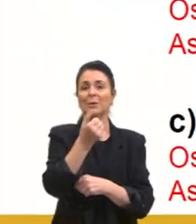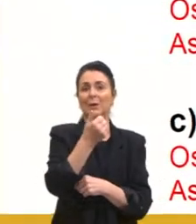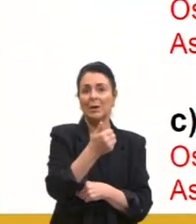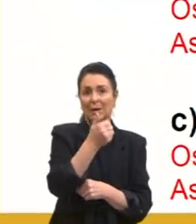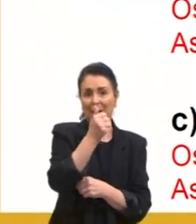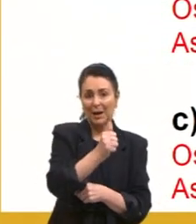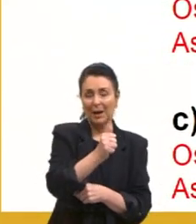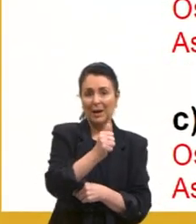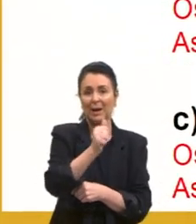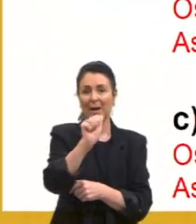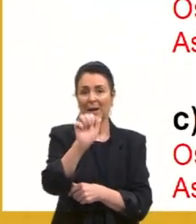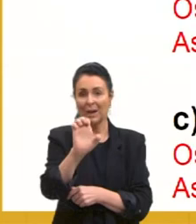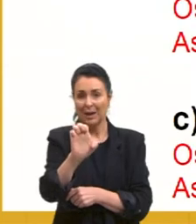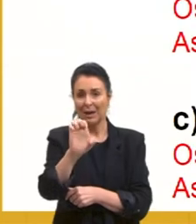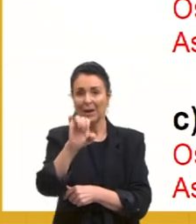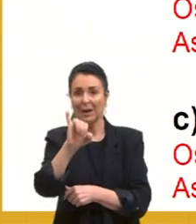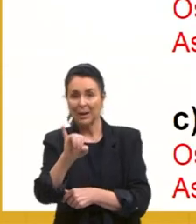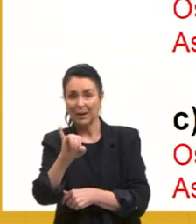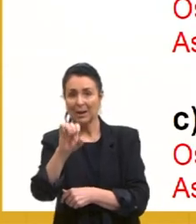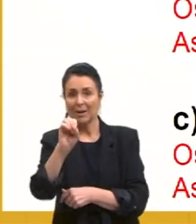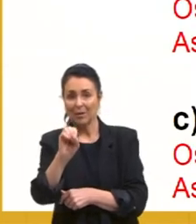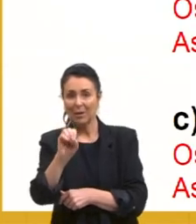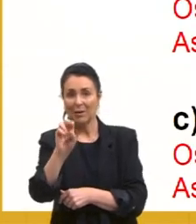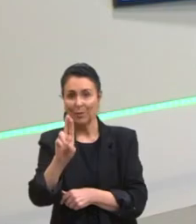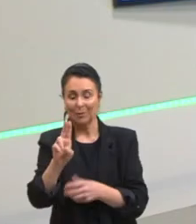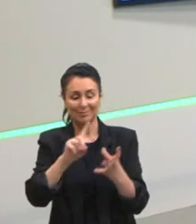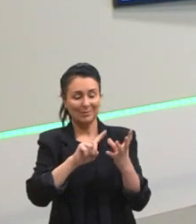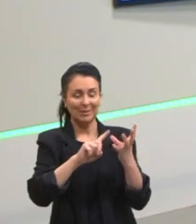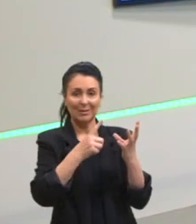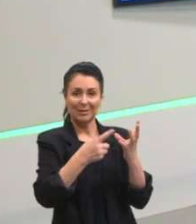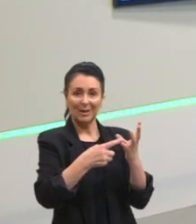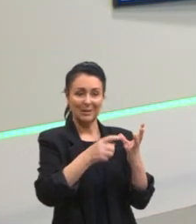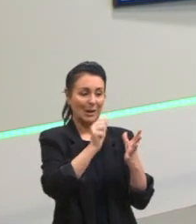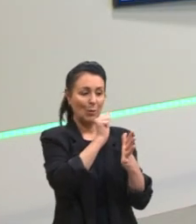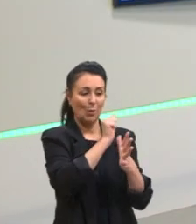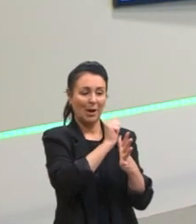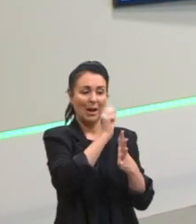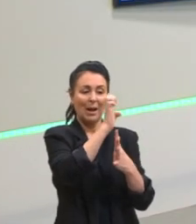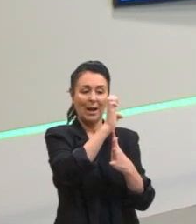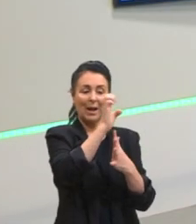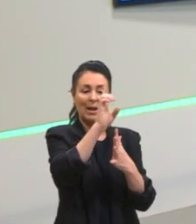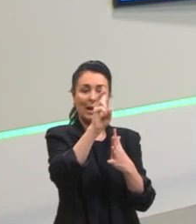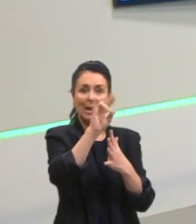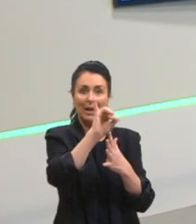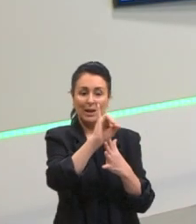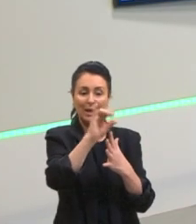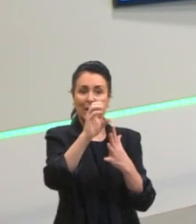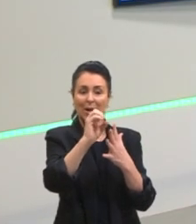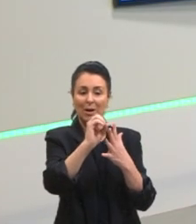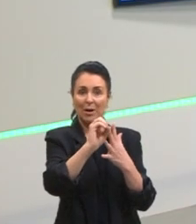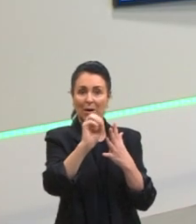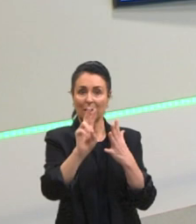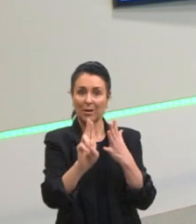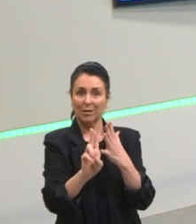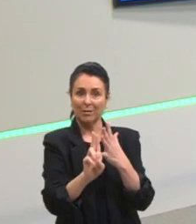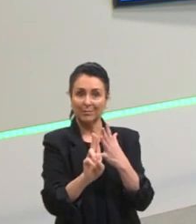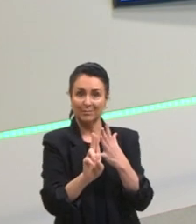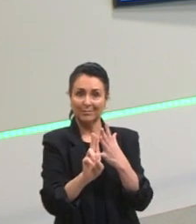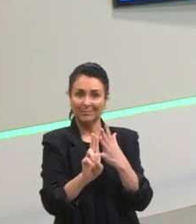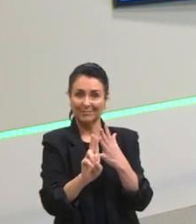U. Ou seja, numa sequência mais convencional, a sequência que a gente está acostumado, então,